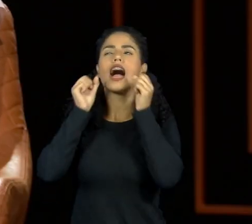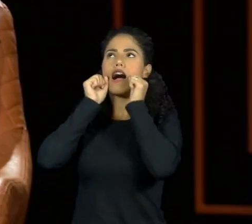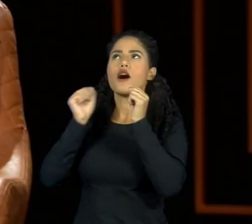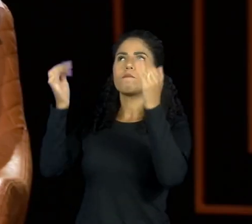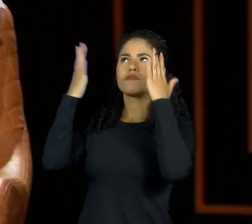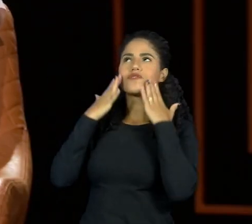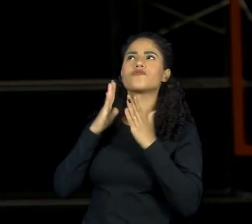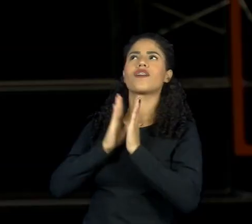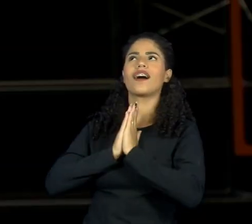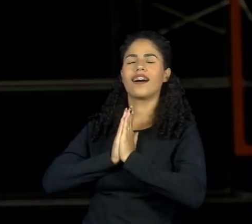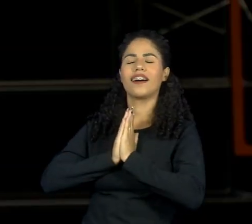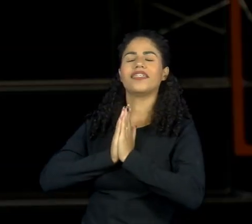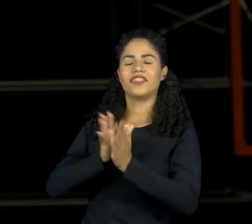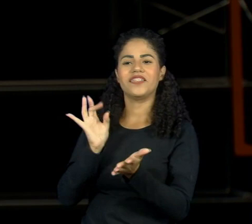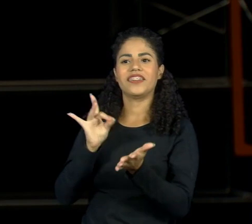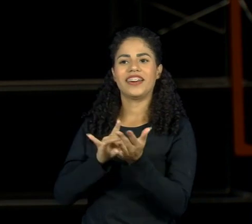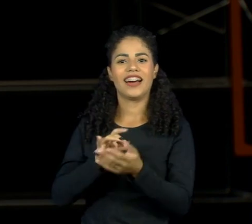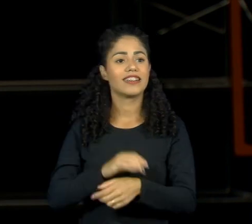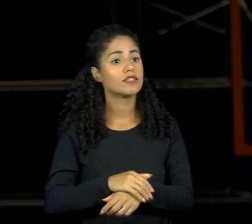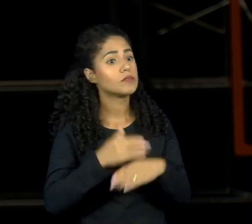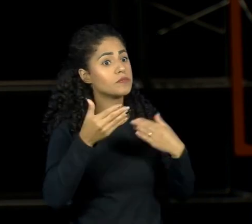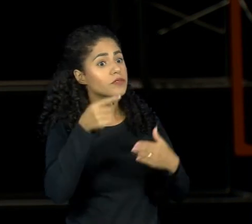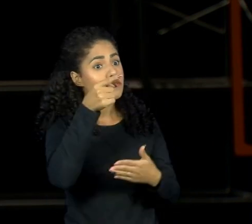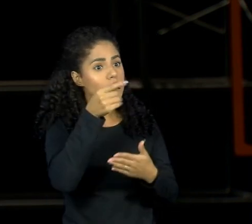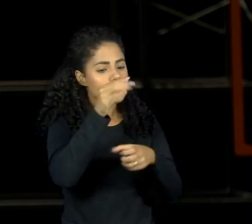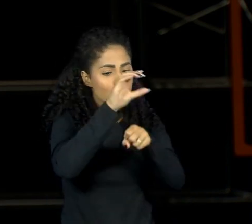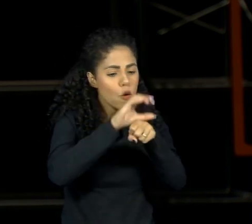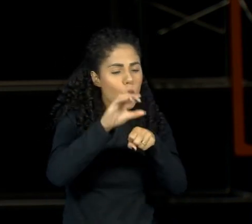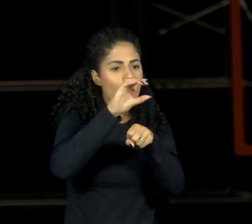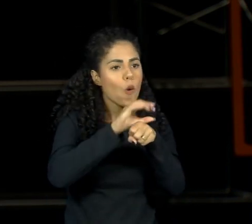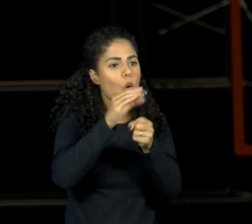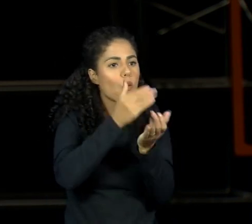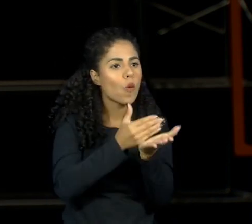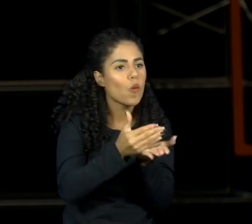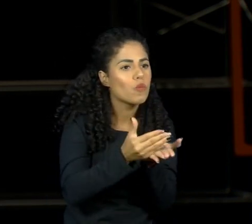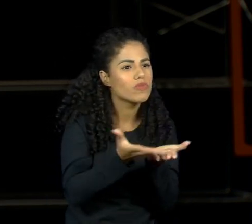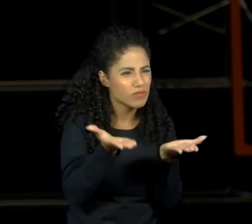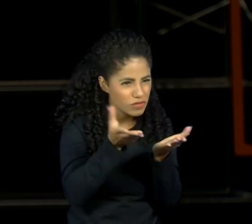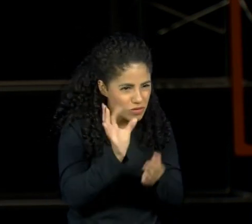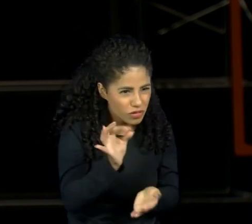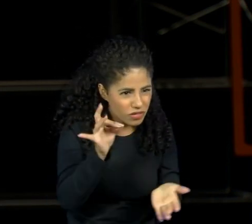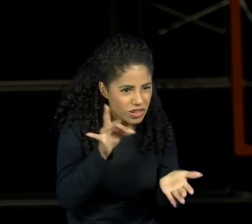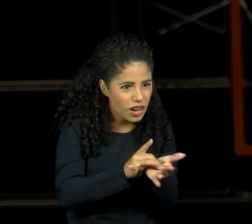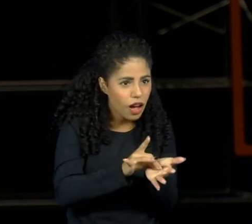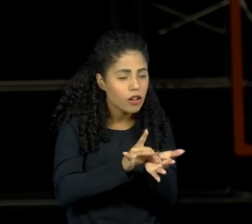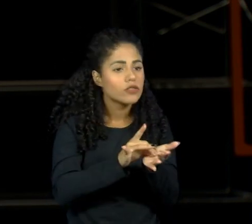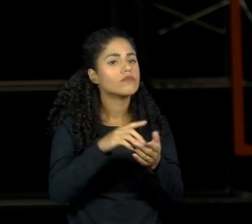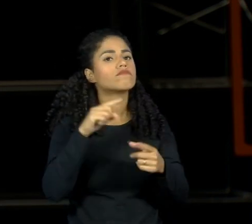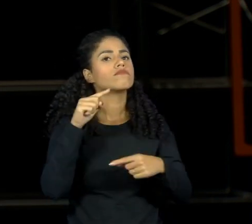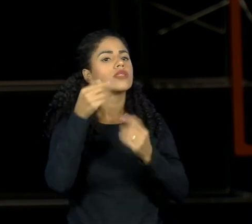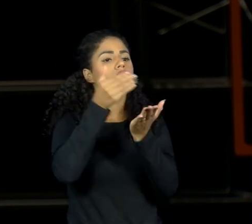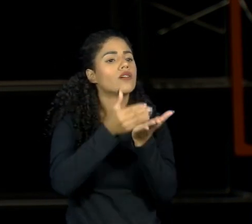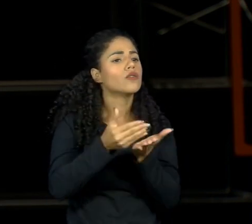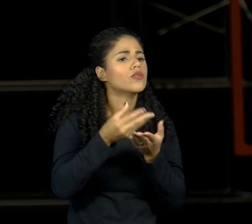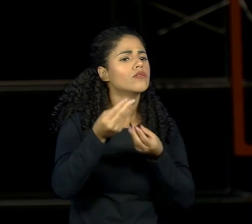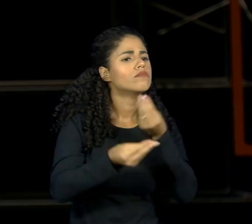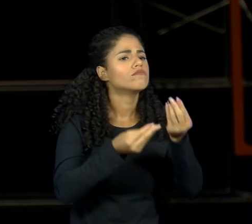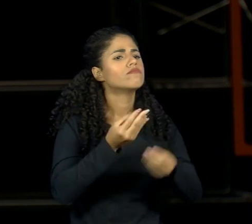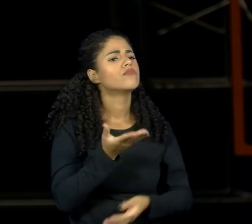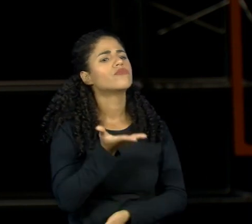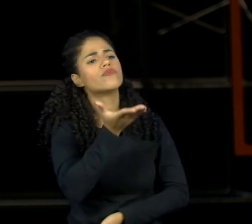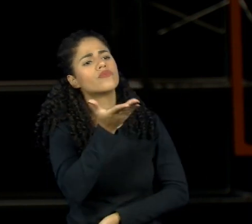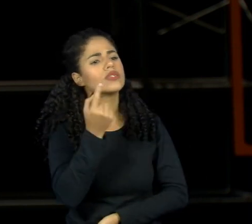Yolanda Cardoso, você foi fazer um curso com o Eugênio Kuznets, né? Fiz. E aí é de se imaginar que você deve